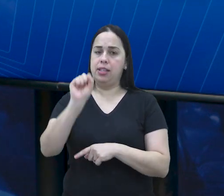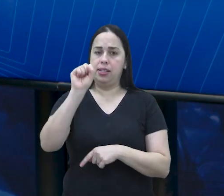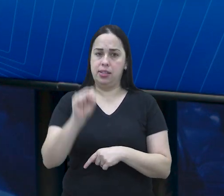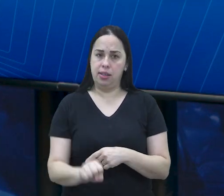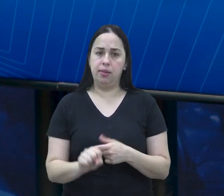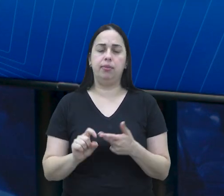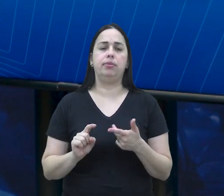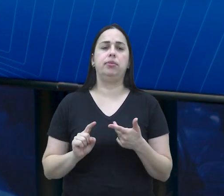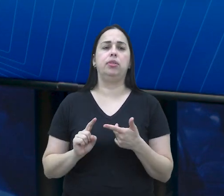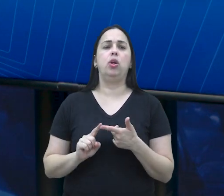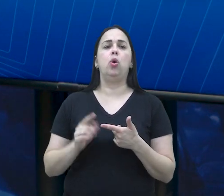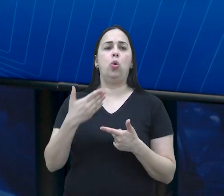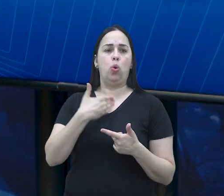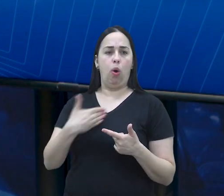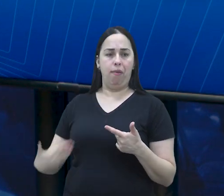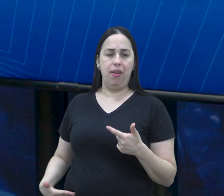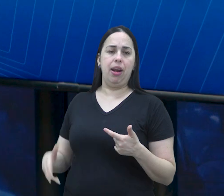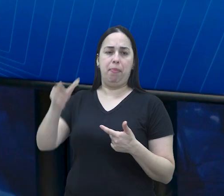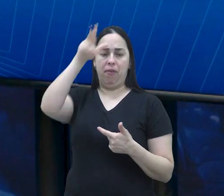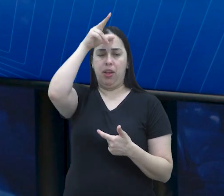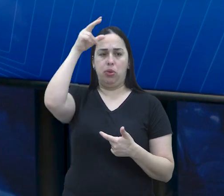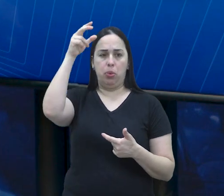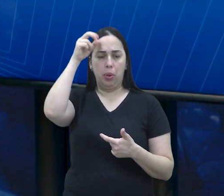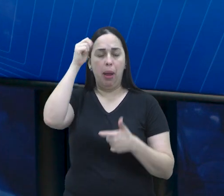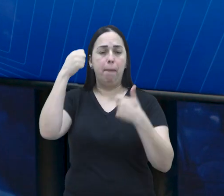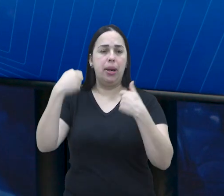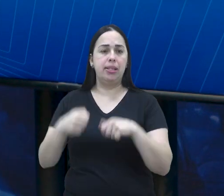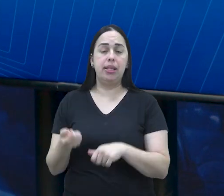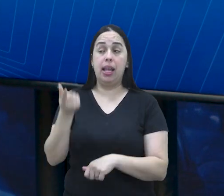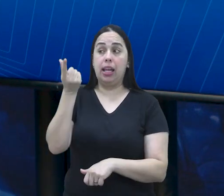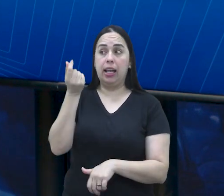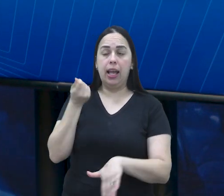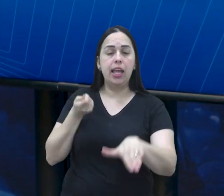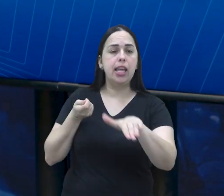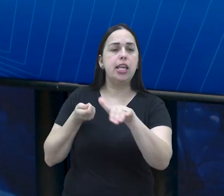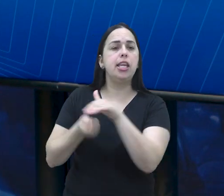que os governantes invistam, né,